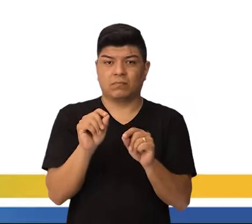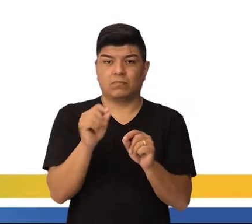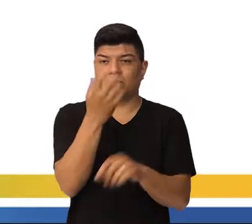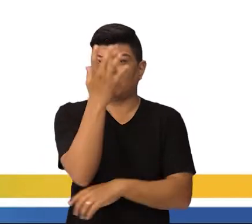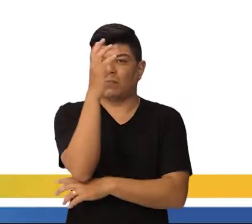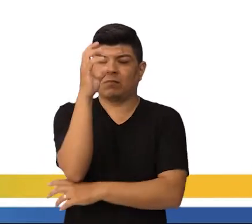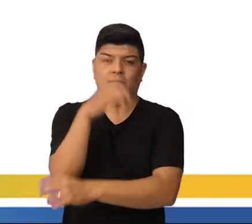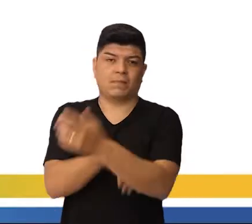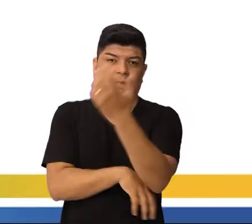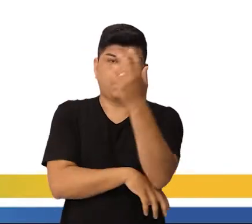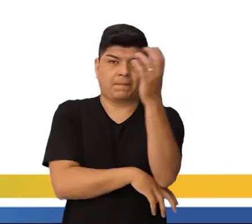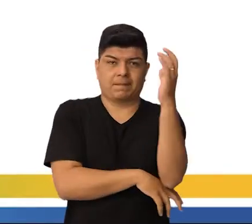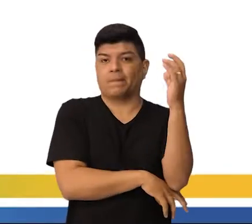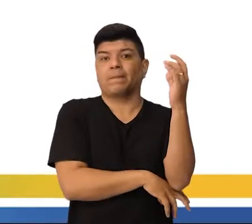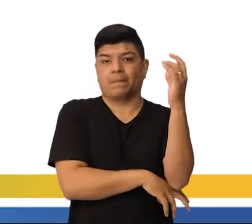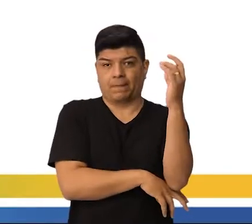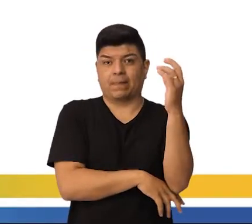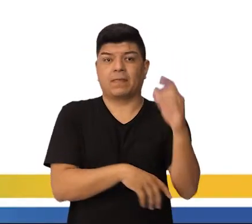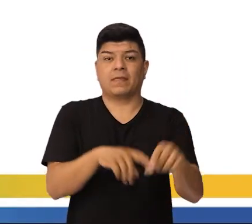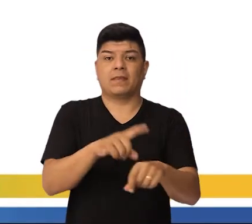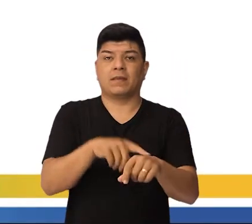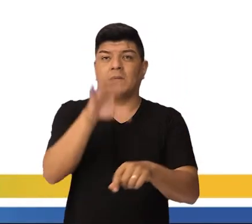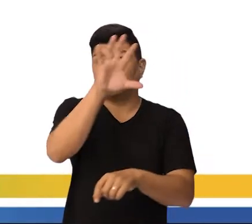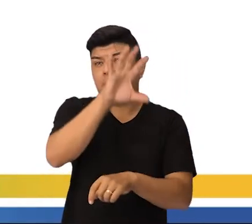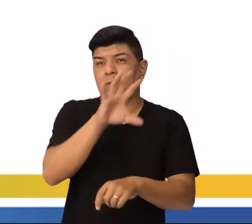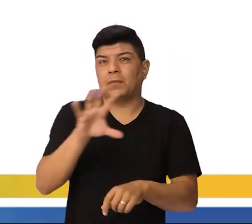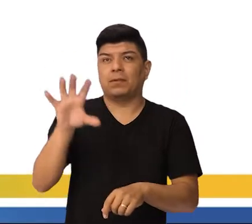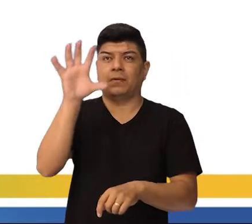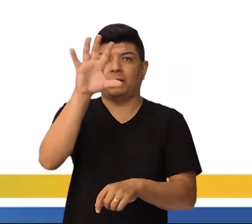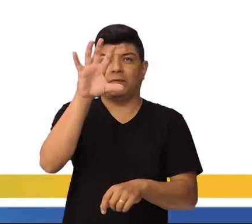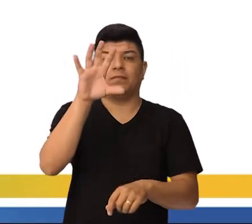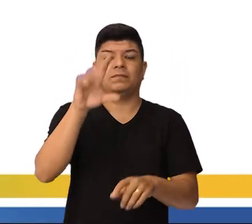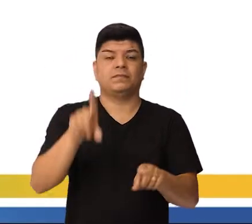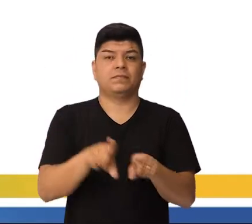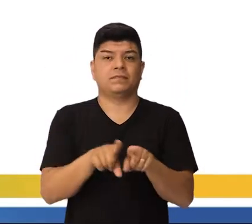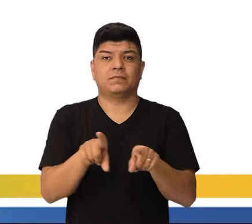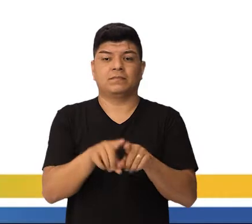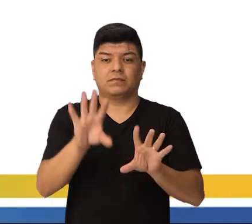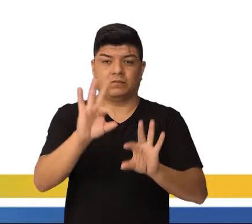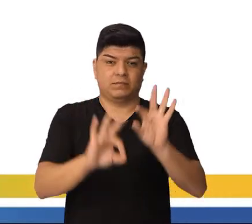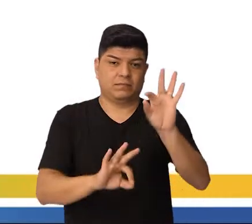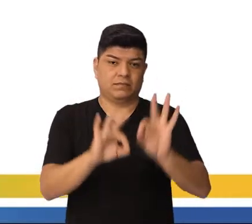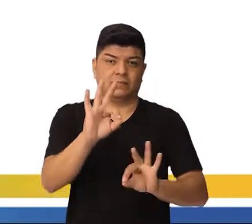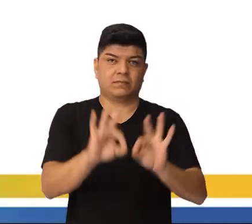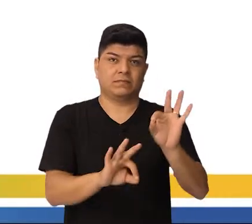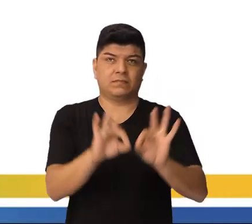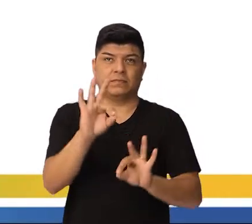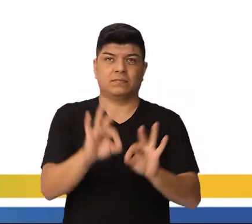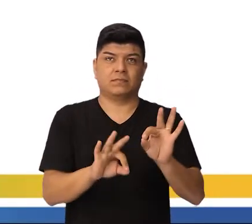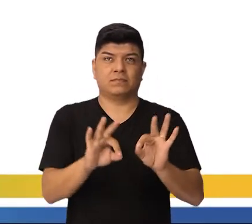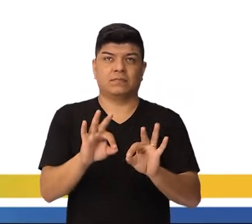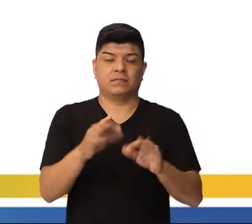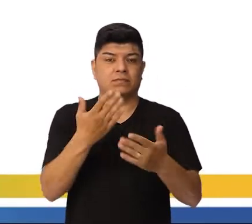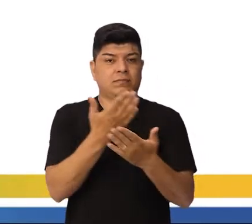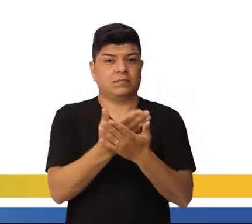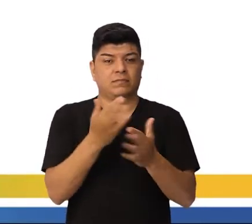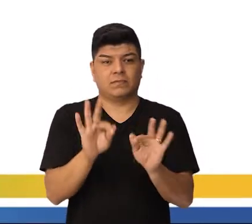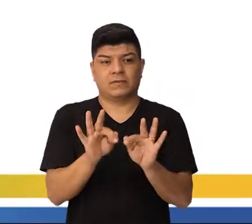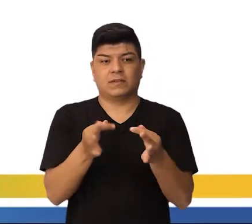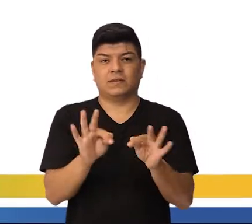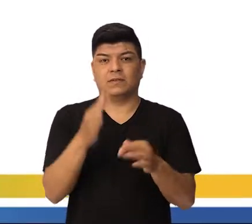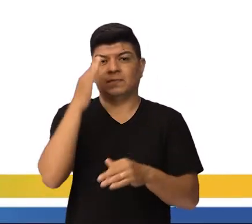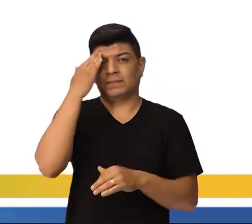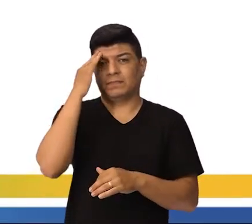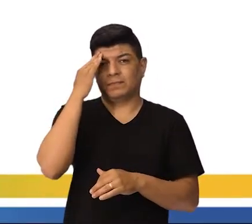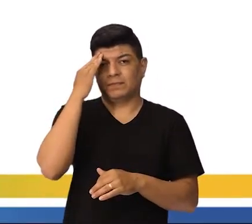como o tempo atmosférico e o clima. Para isso, eu preparei essa ilustração que é muito simples de você entender.